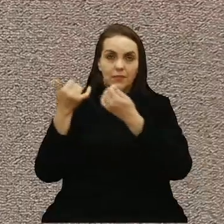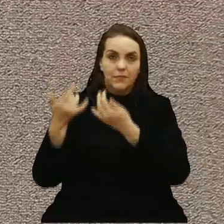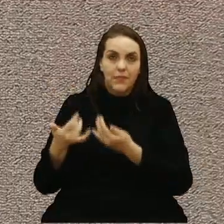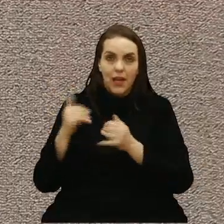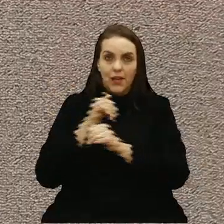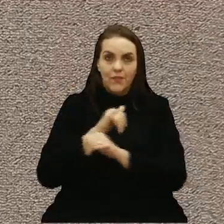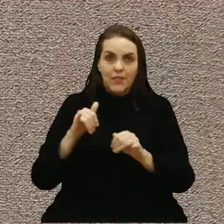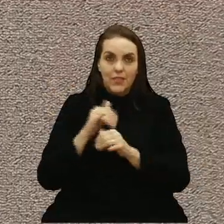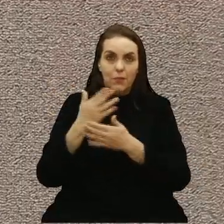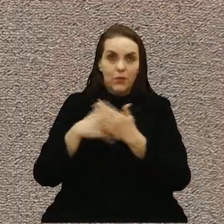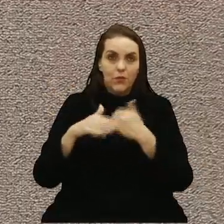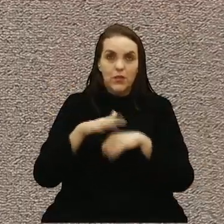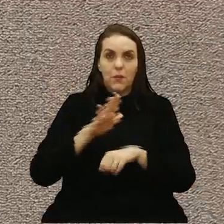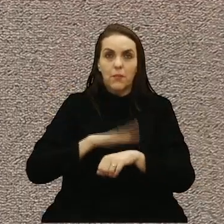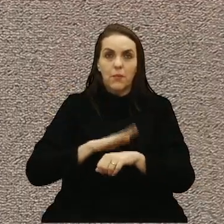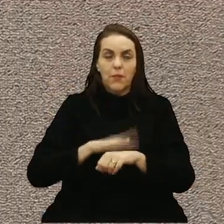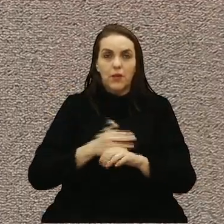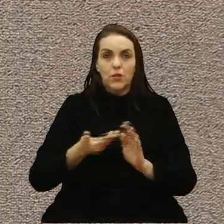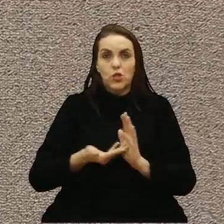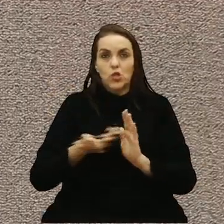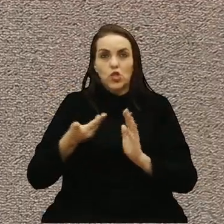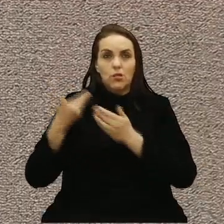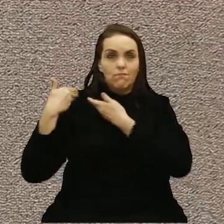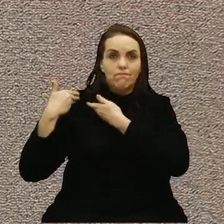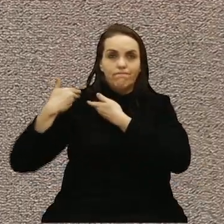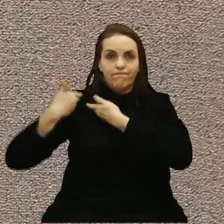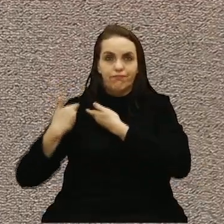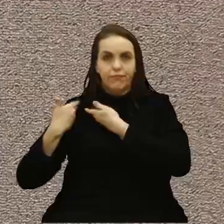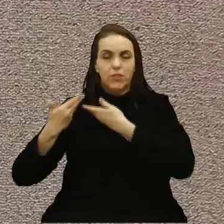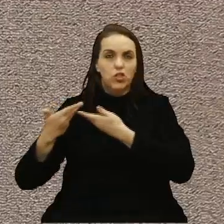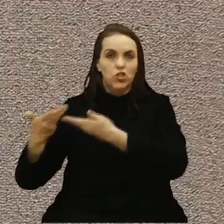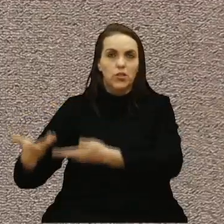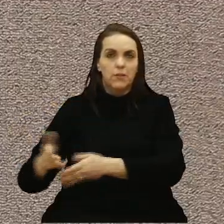aí esse momento de tirar um grande peso das costas, né?